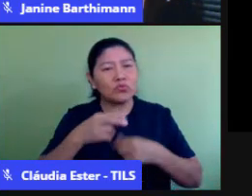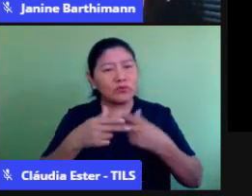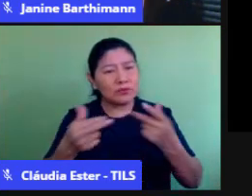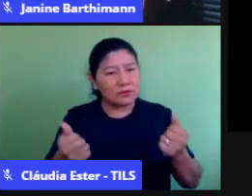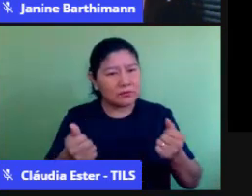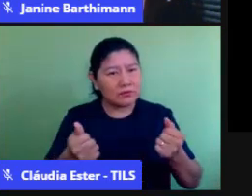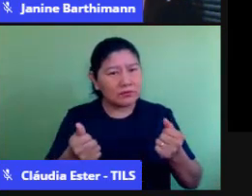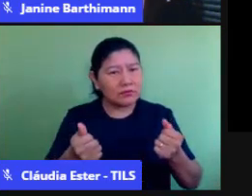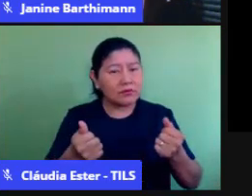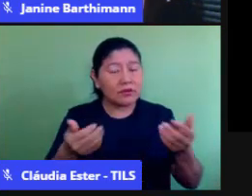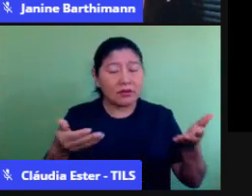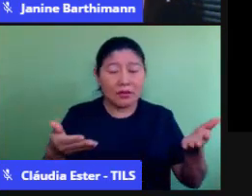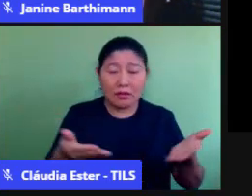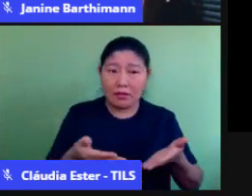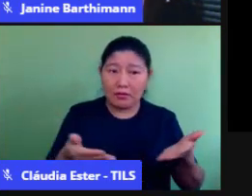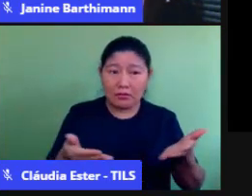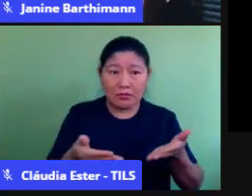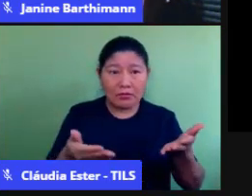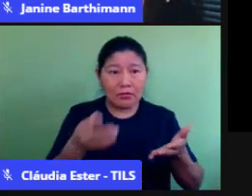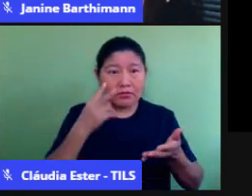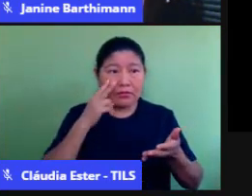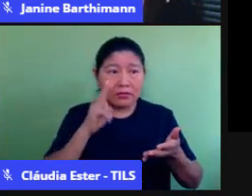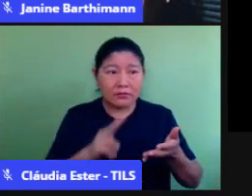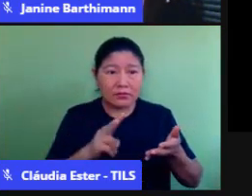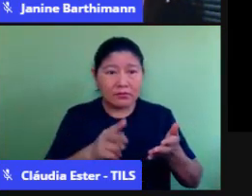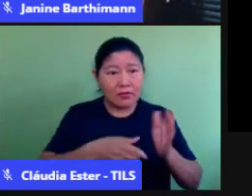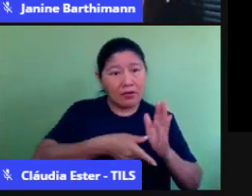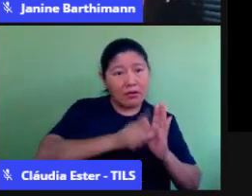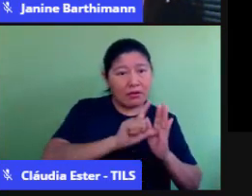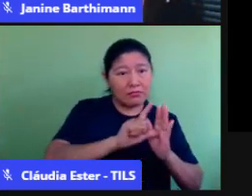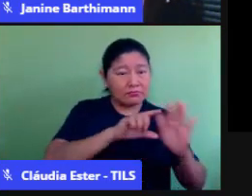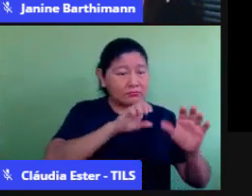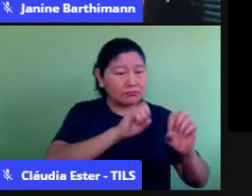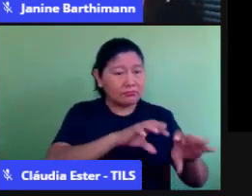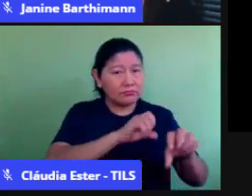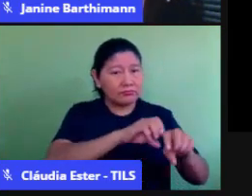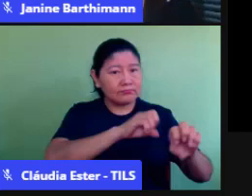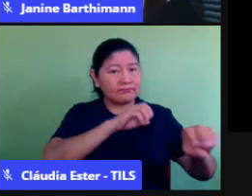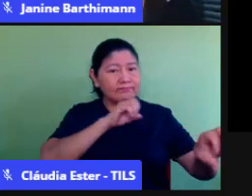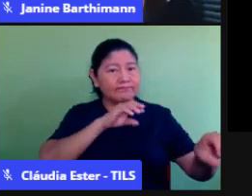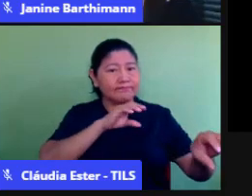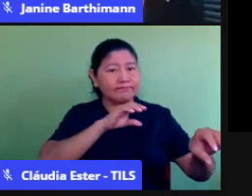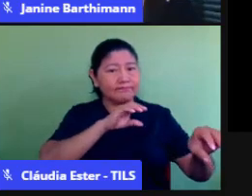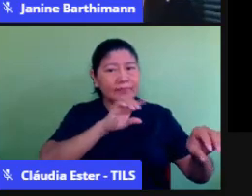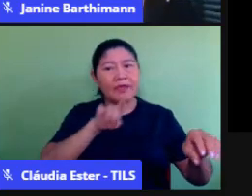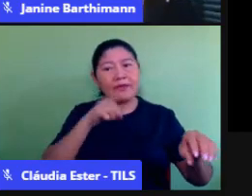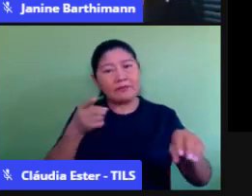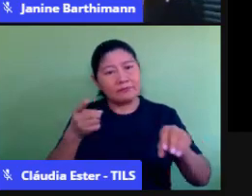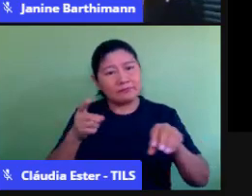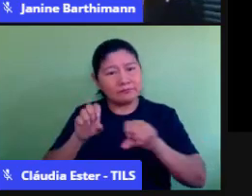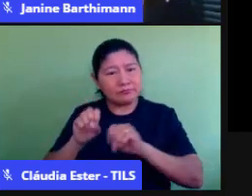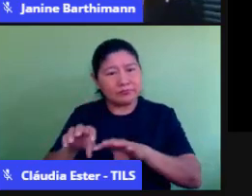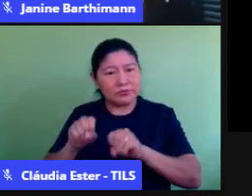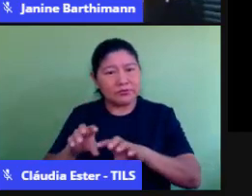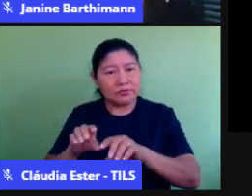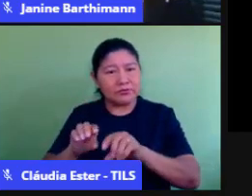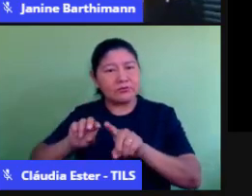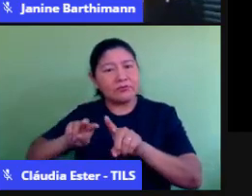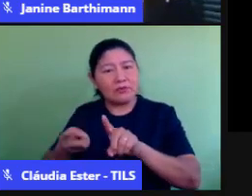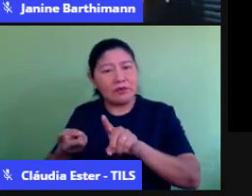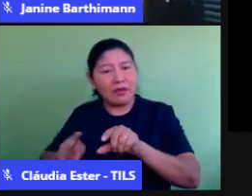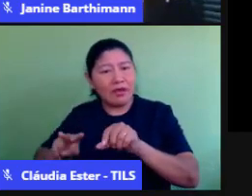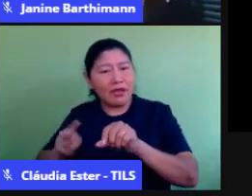transição do remoto para o híbrido, né? Nós não temos cartilha.